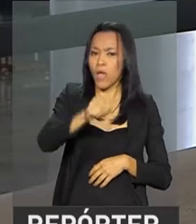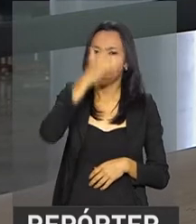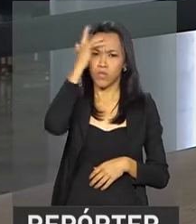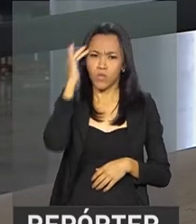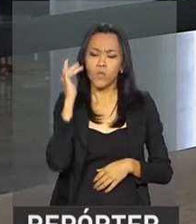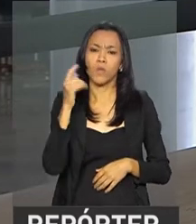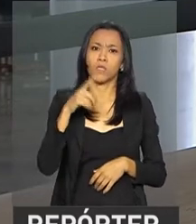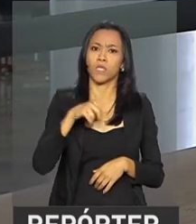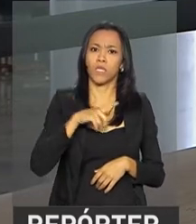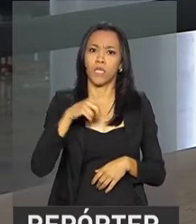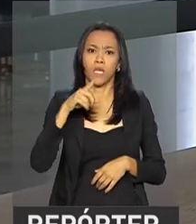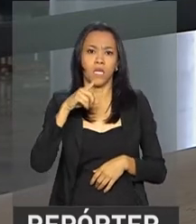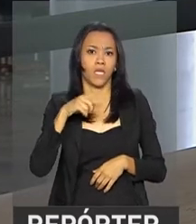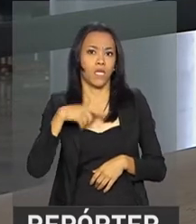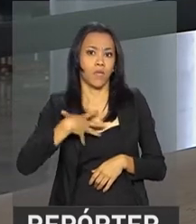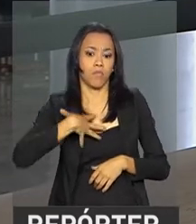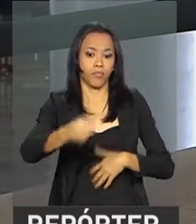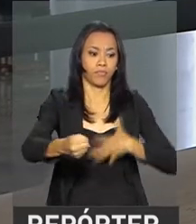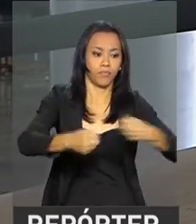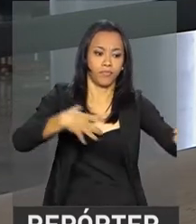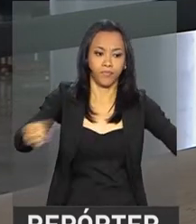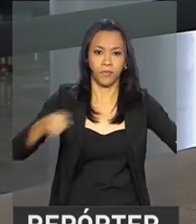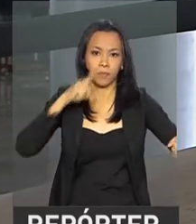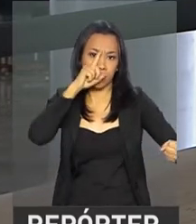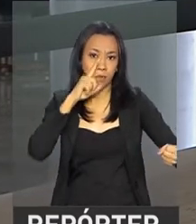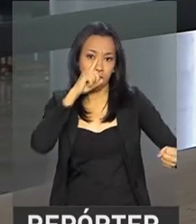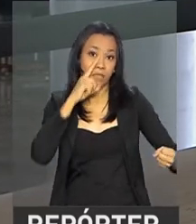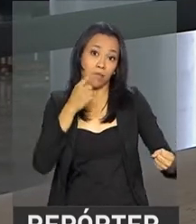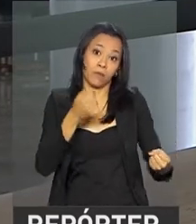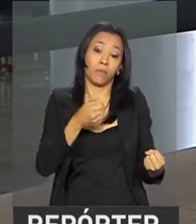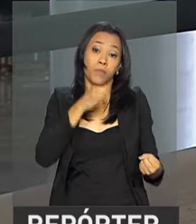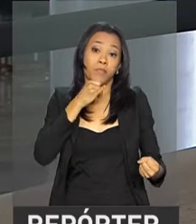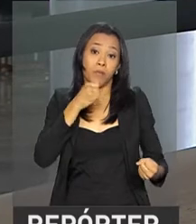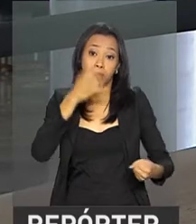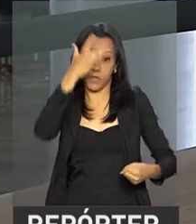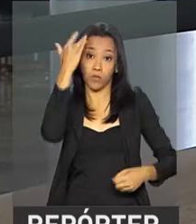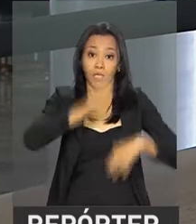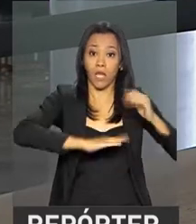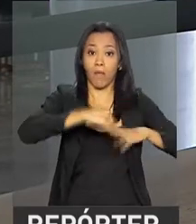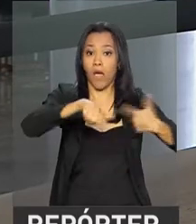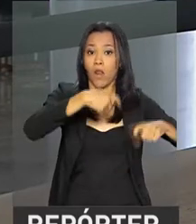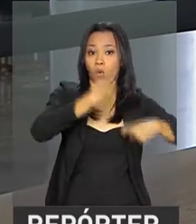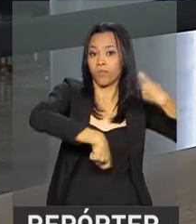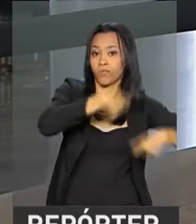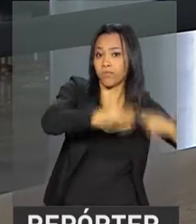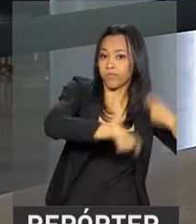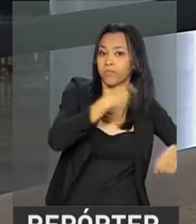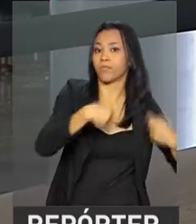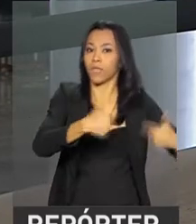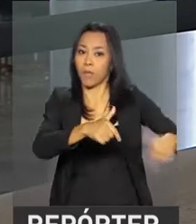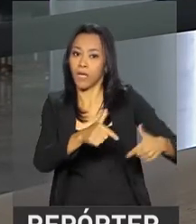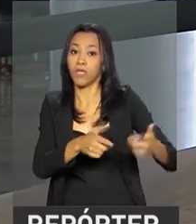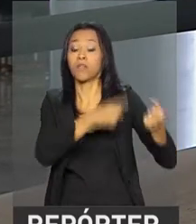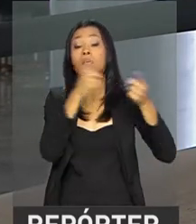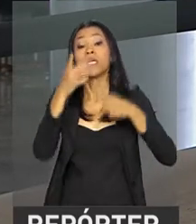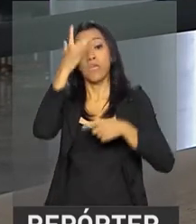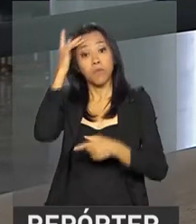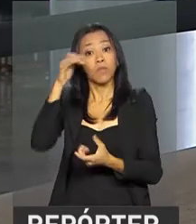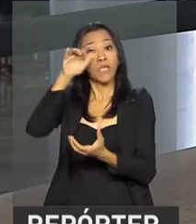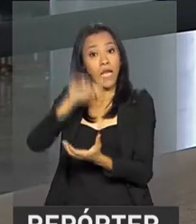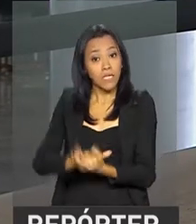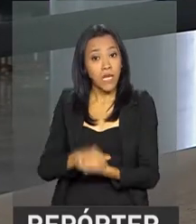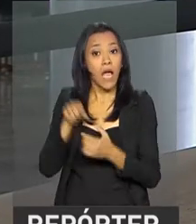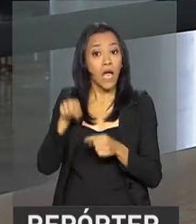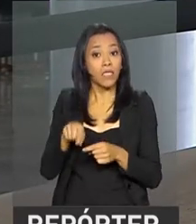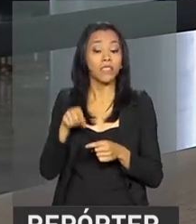de transmissão do hiv e como os profissionais do sexo e as pessoas que não têm o vírus mas são casadas com pessoas